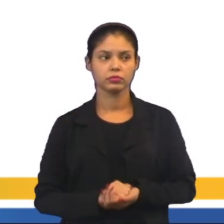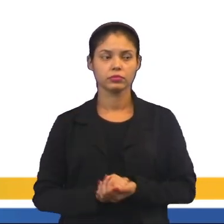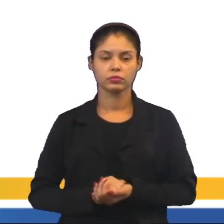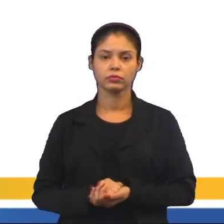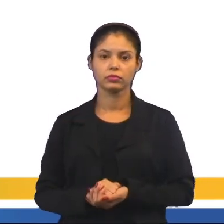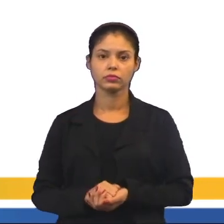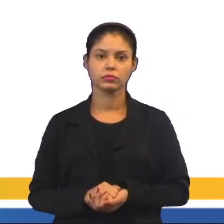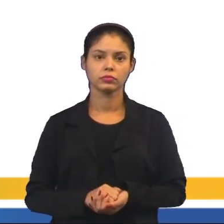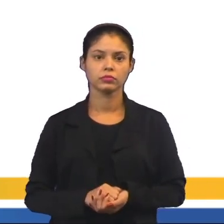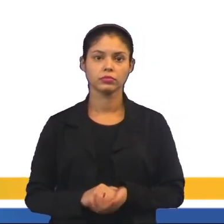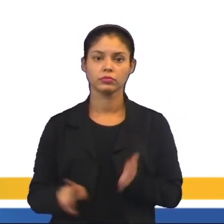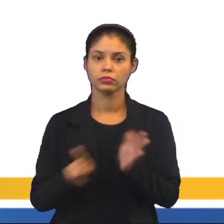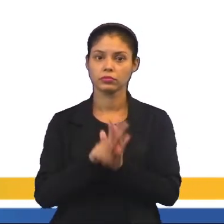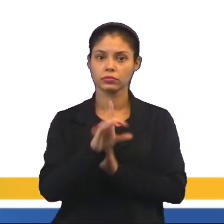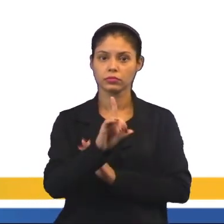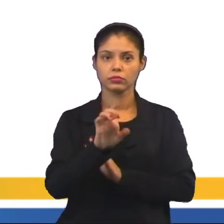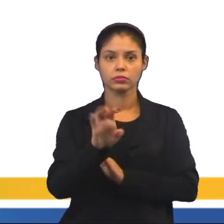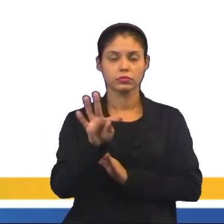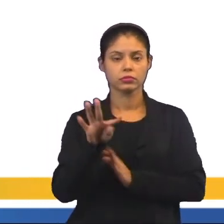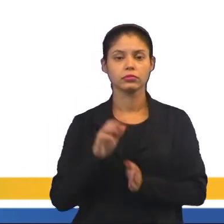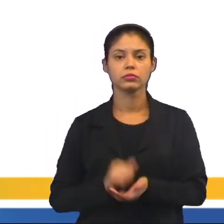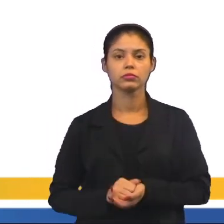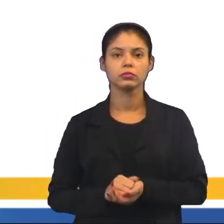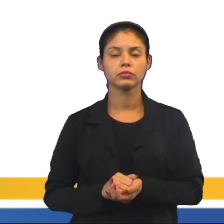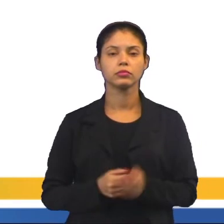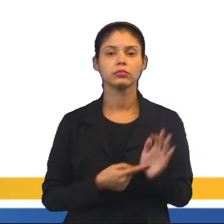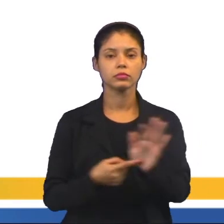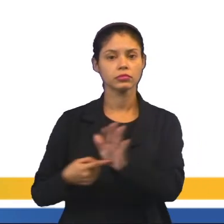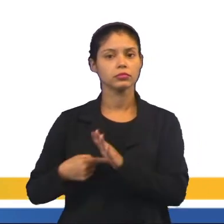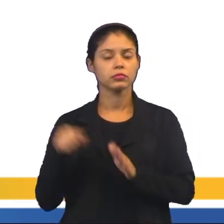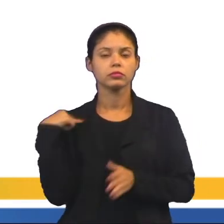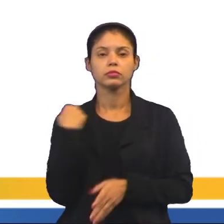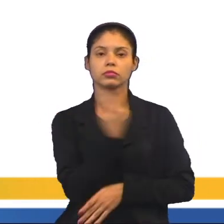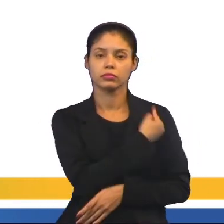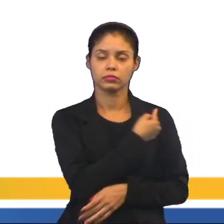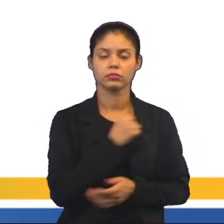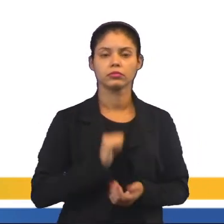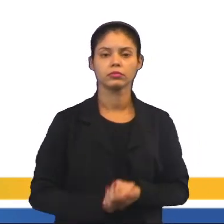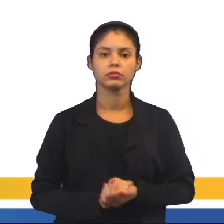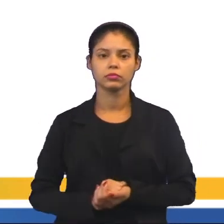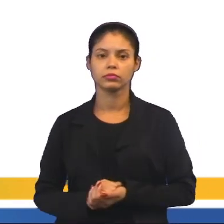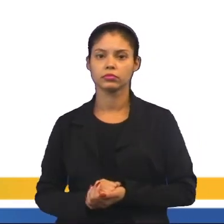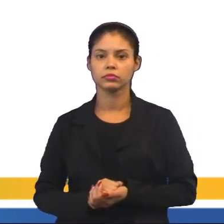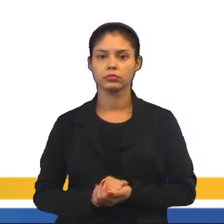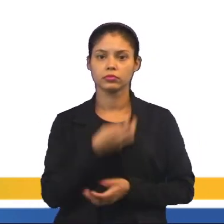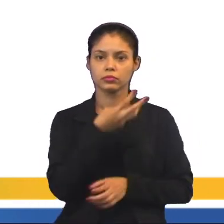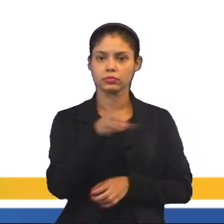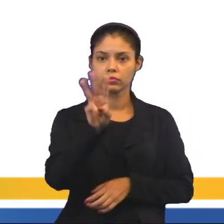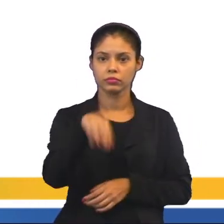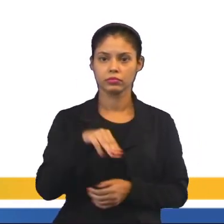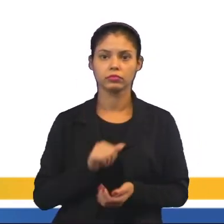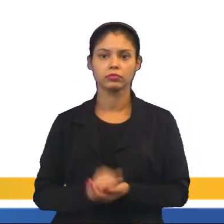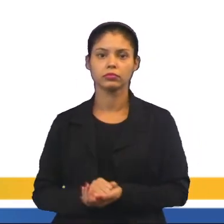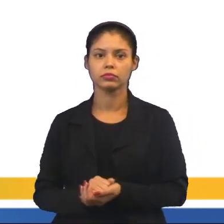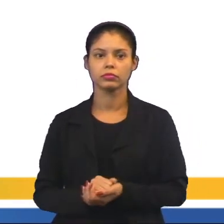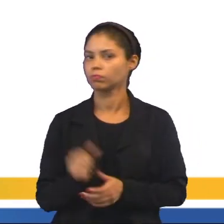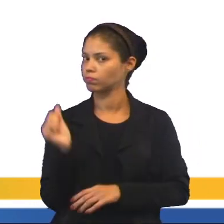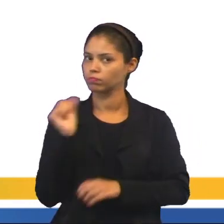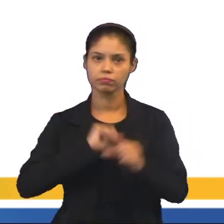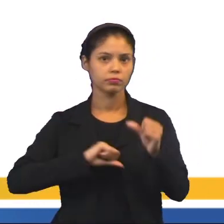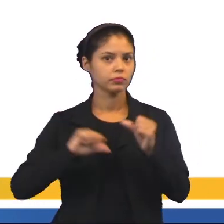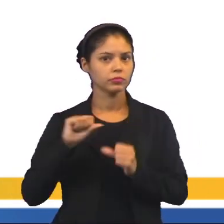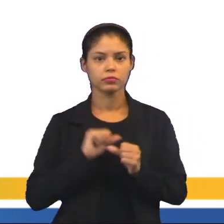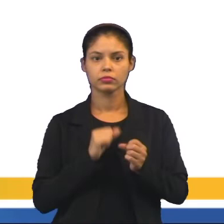tá? O determinante do Teorema de Jacobi, ele mostra para a gente de uma matriz não se